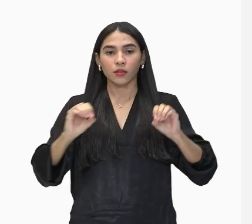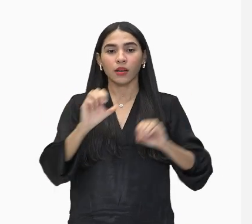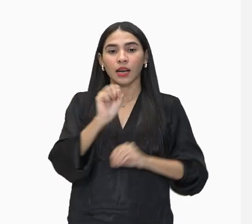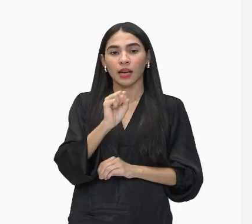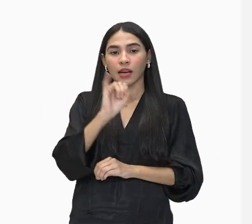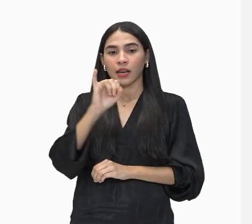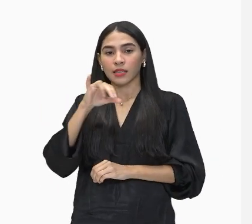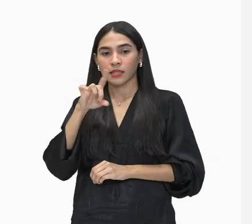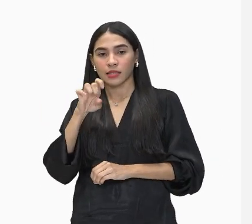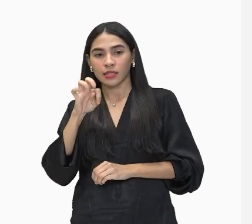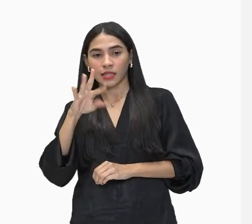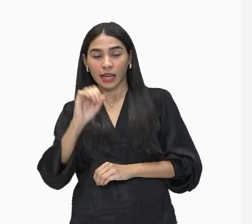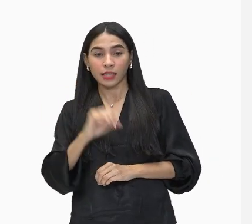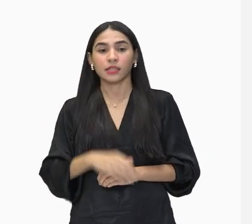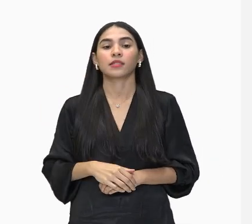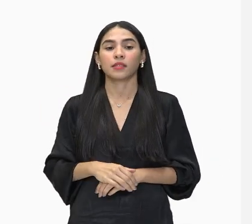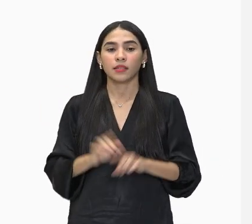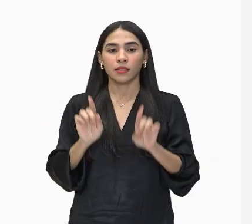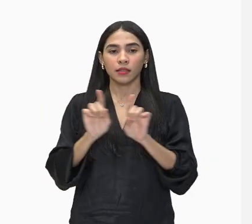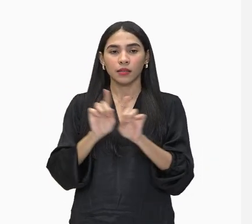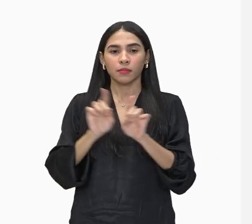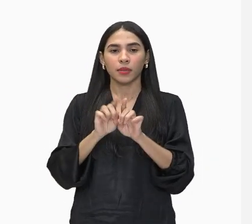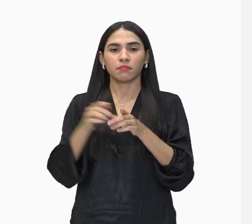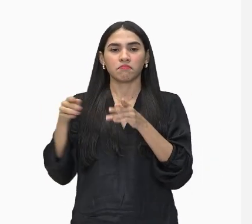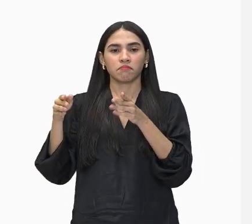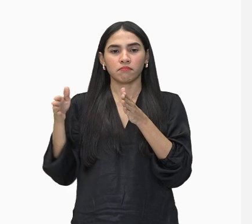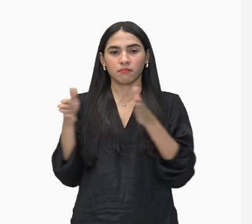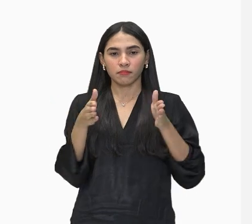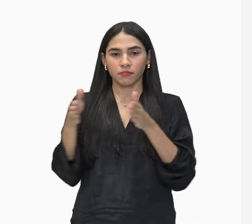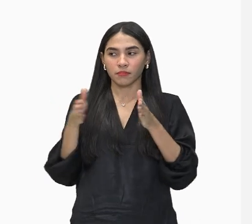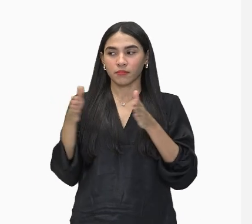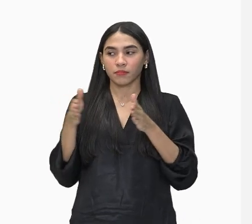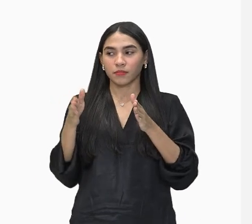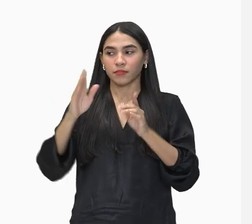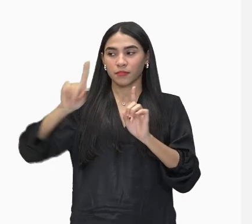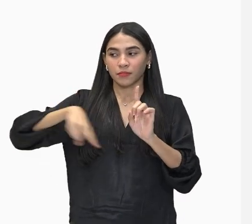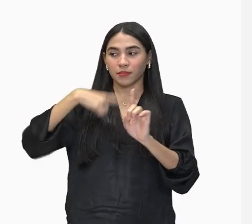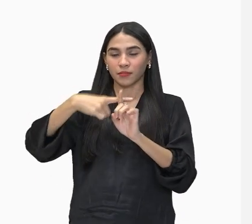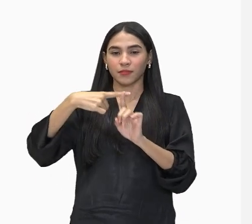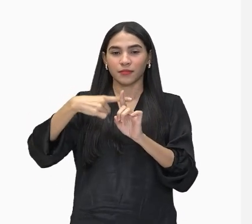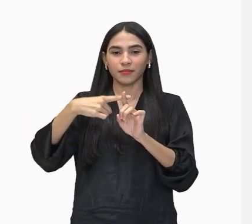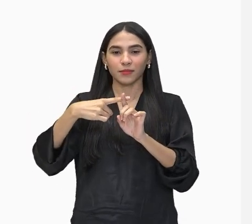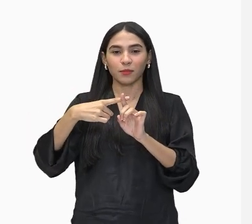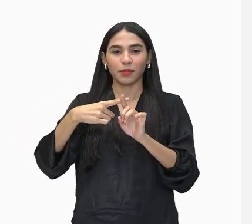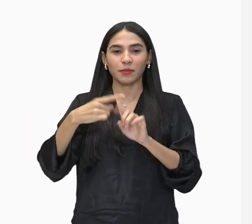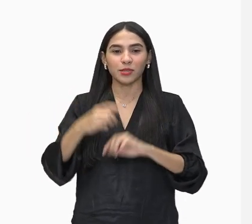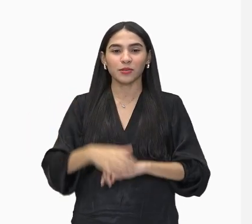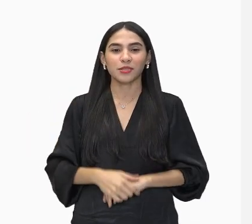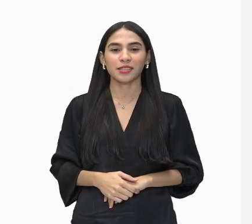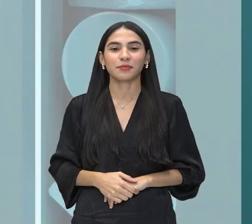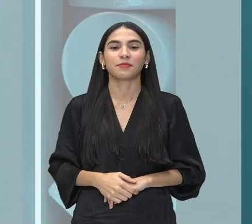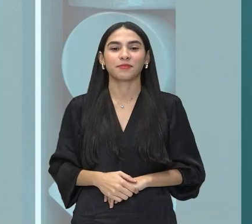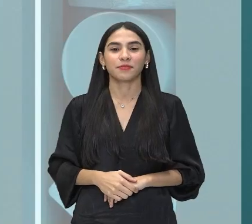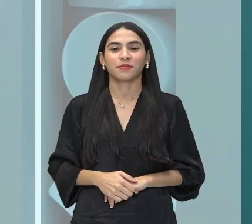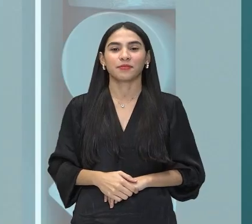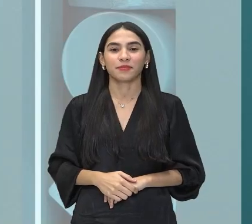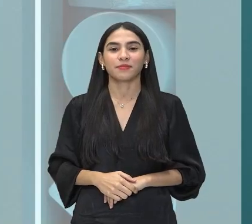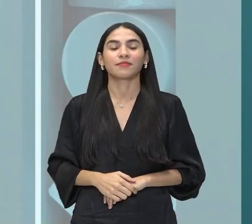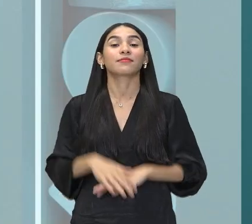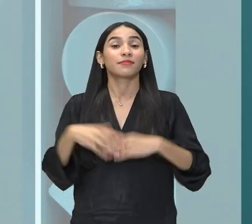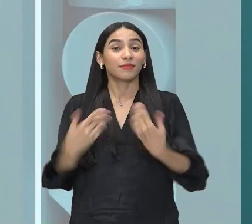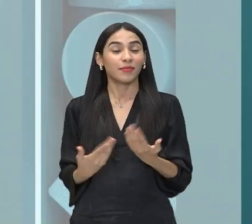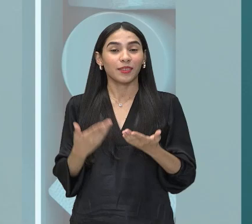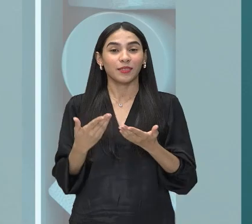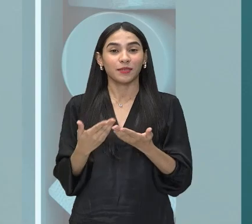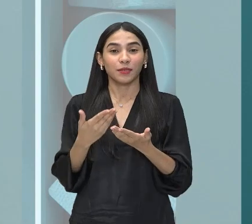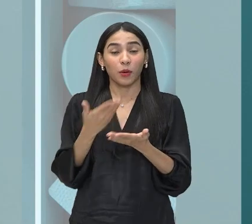orações coordenadas sindéticas aditivas e orações coordenadas sindéticas adversativas. Então, esse é